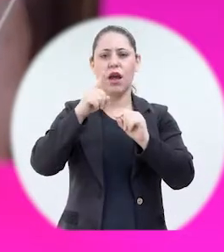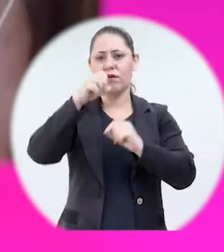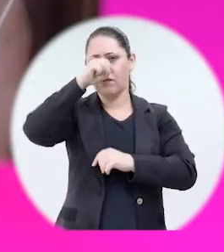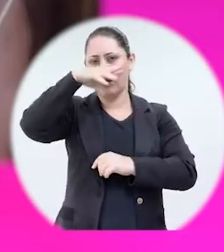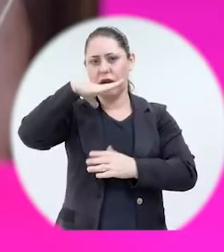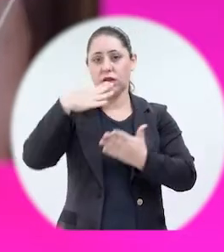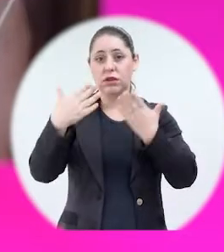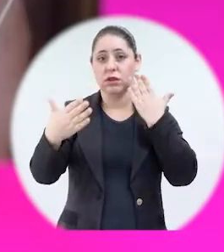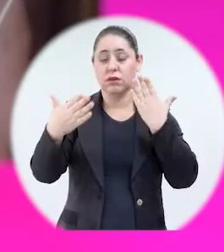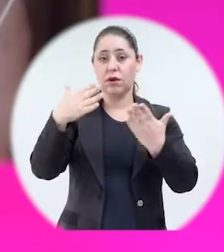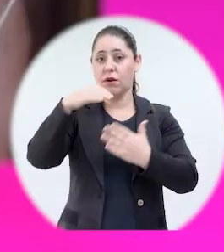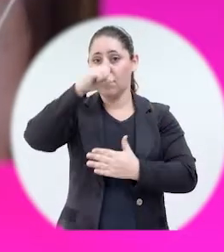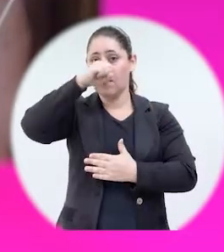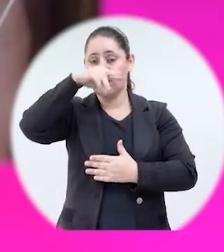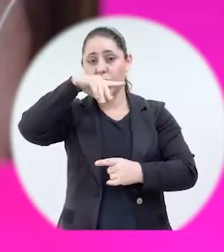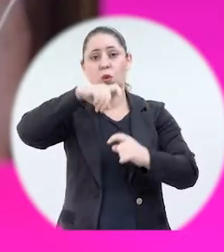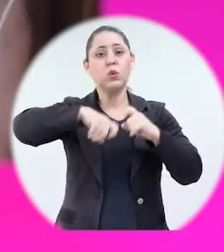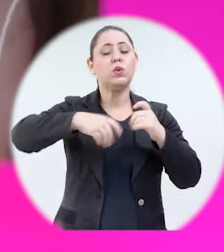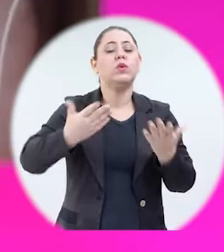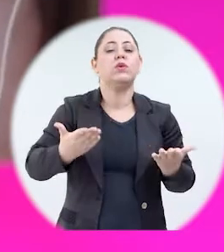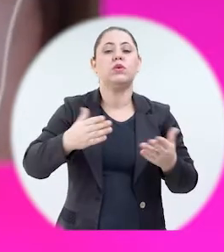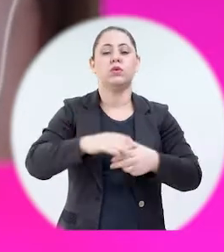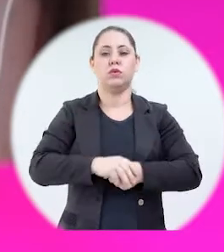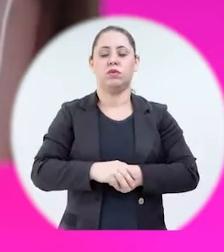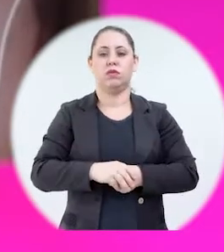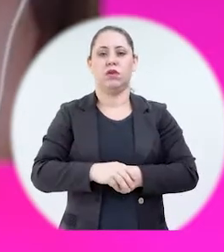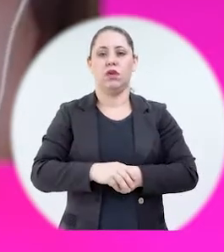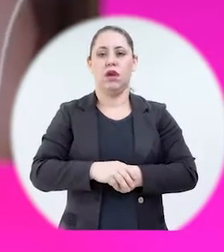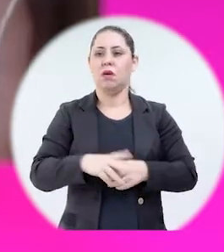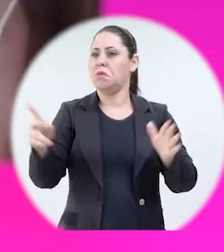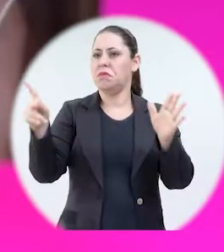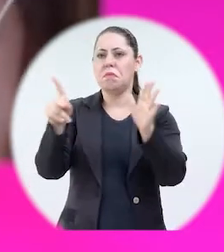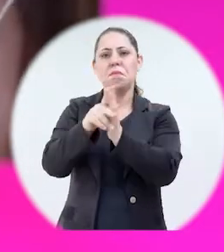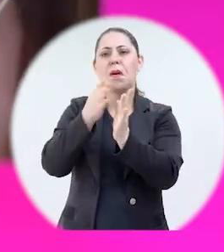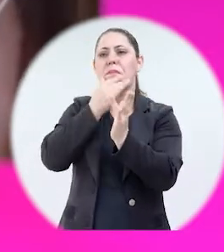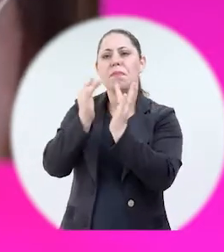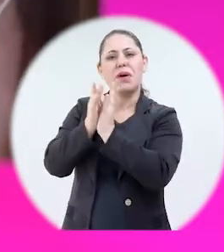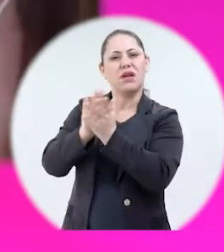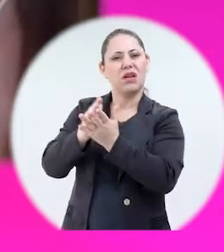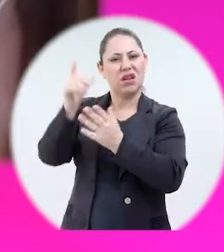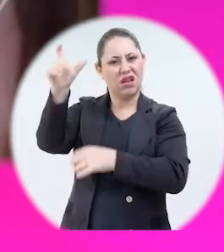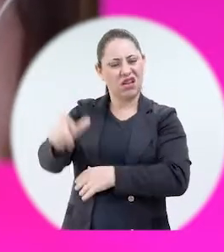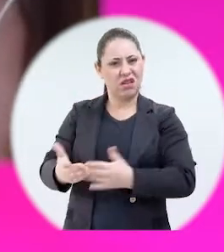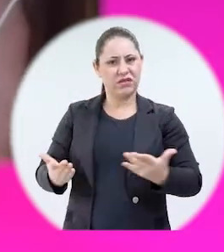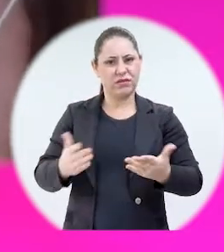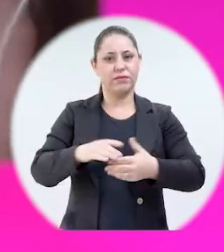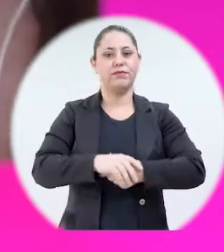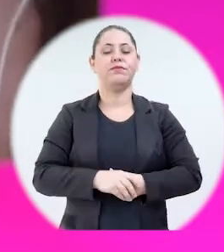a violência psicológica, o que é a violência sexual, por exemplo, vindo do próprio parceiro.